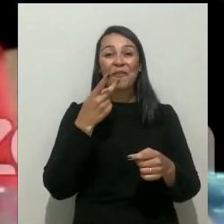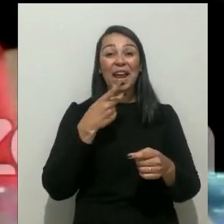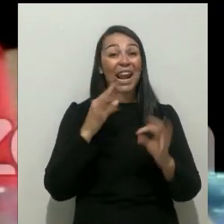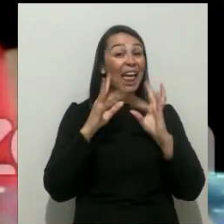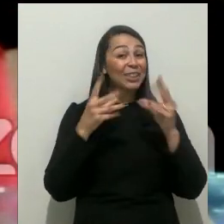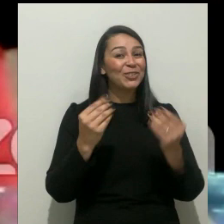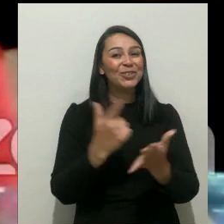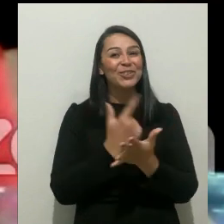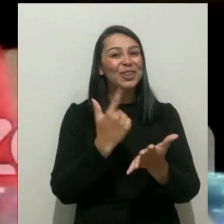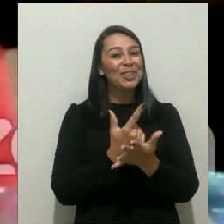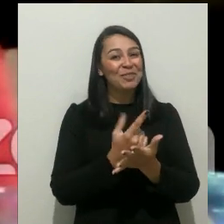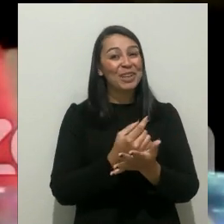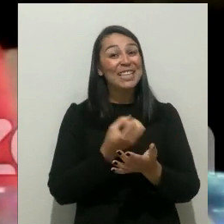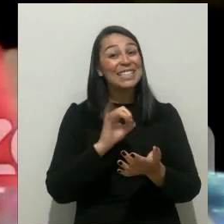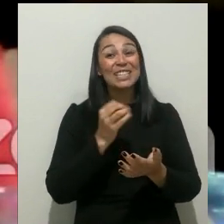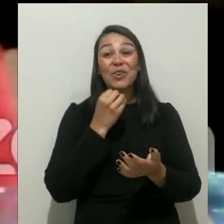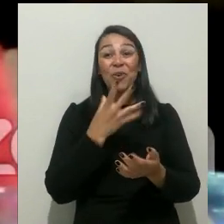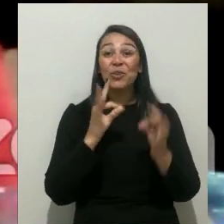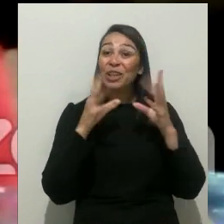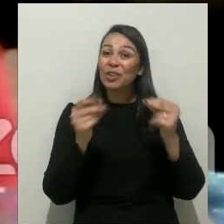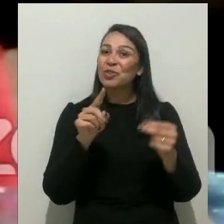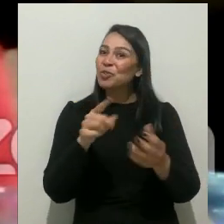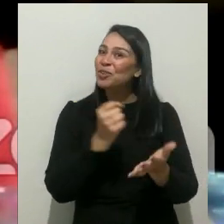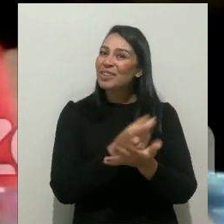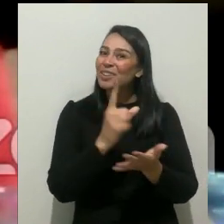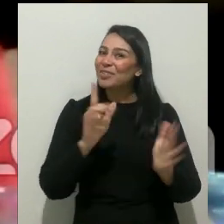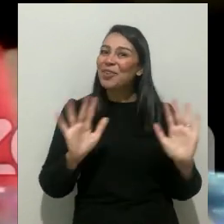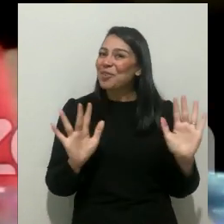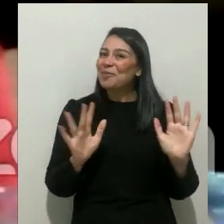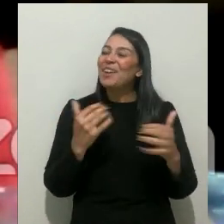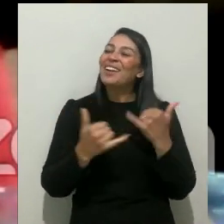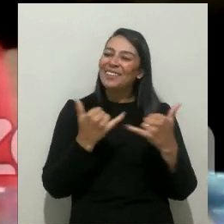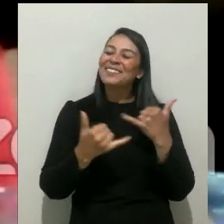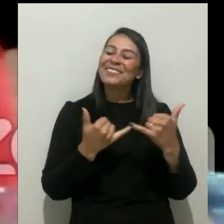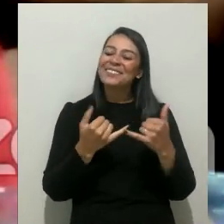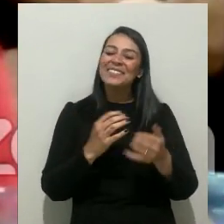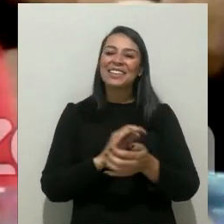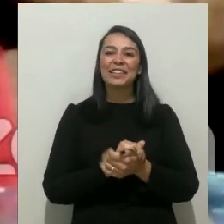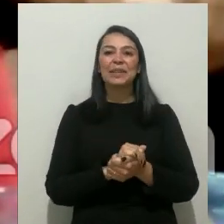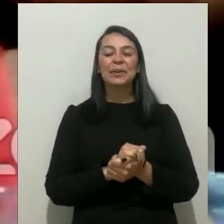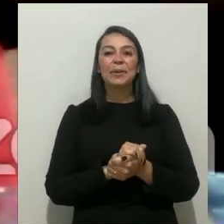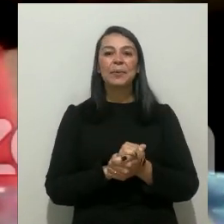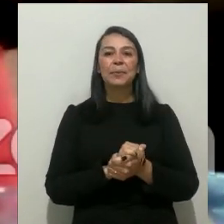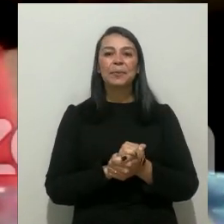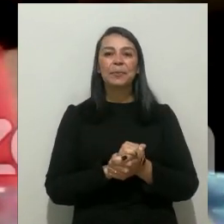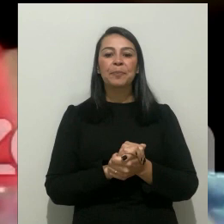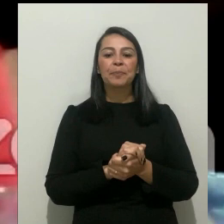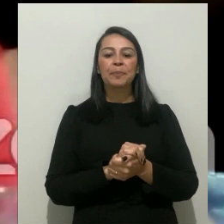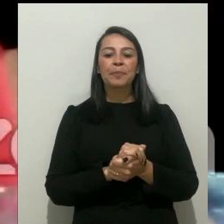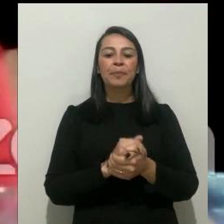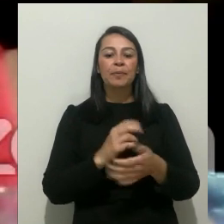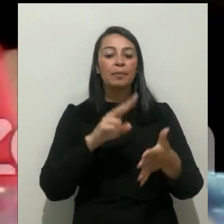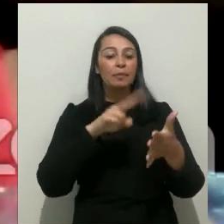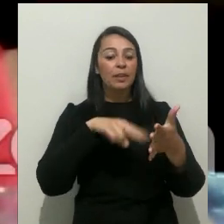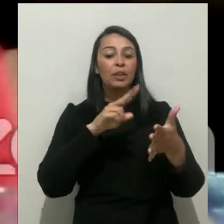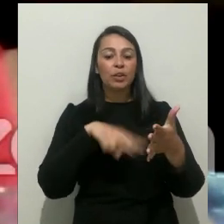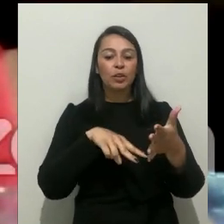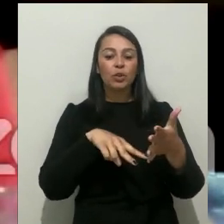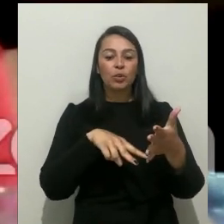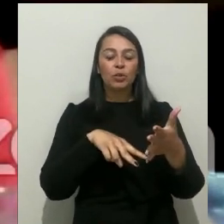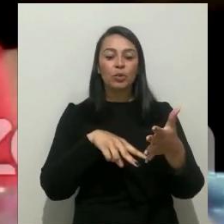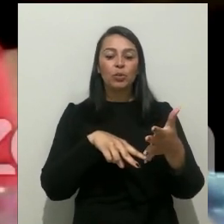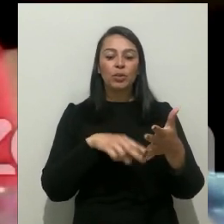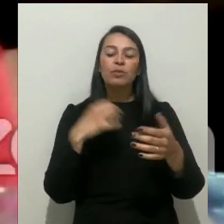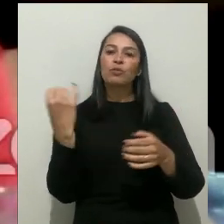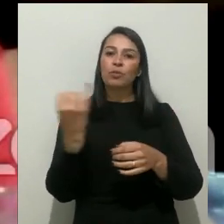o livro. Não pode falar, não posso falar disso, tem que me controlar aqui. Vocês falam muito, você não compra o livro. E o livro, na verdade, é um